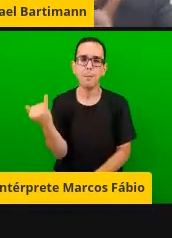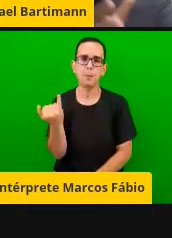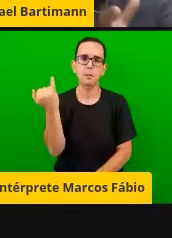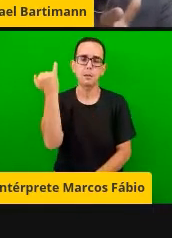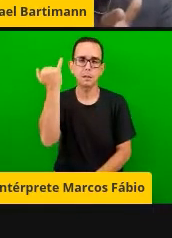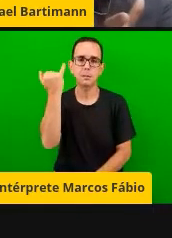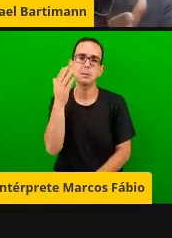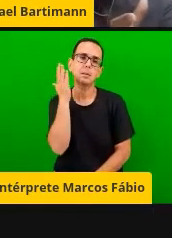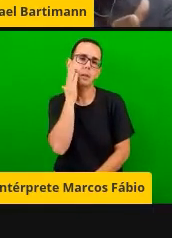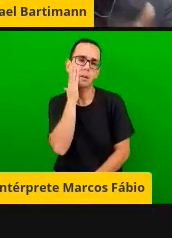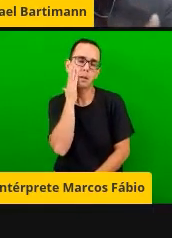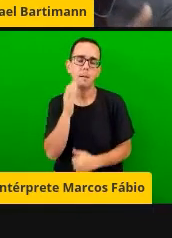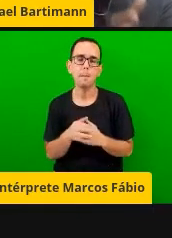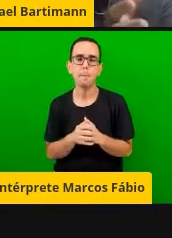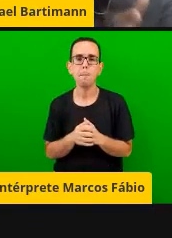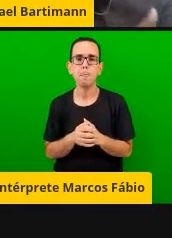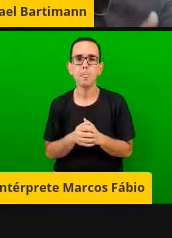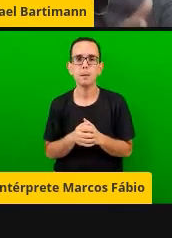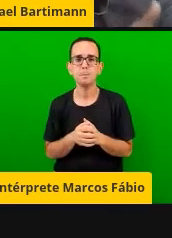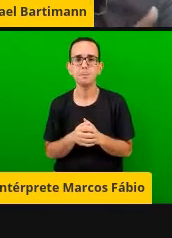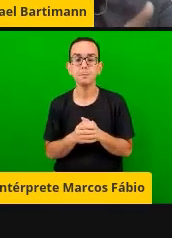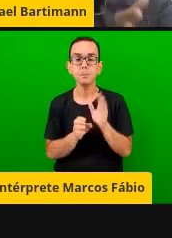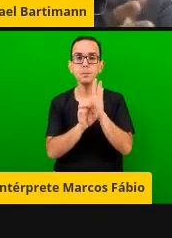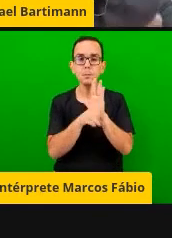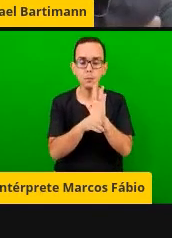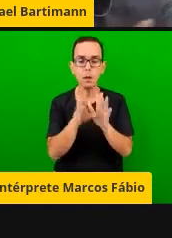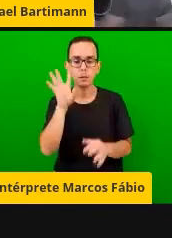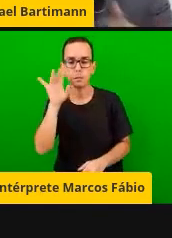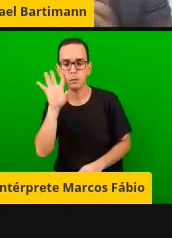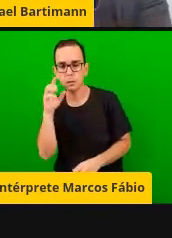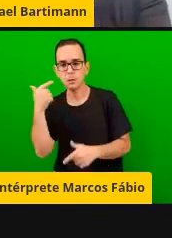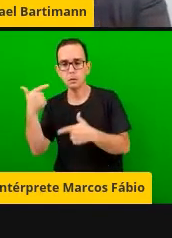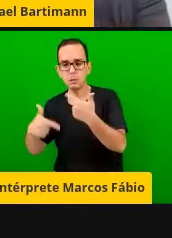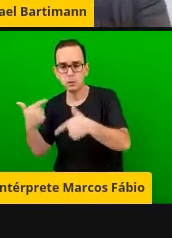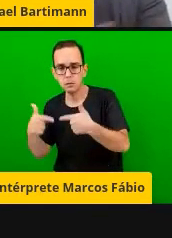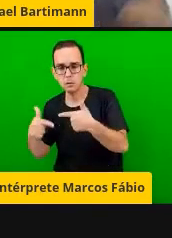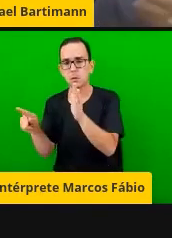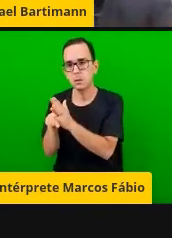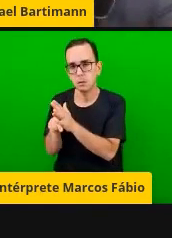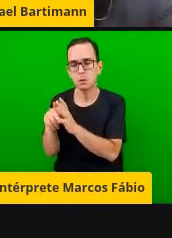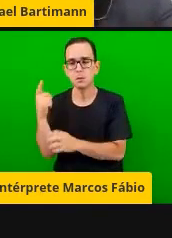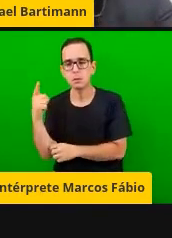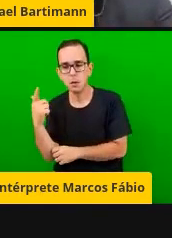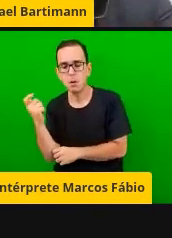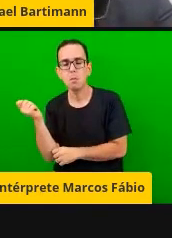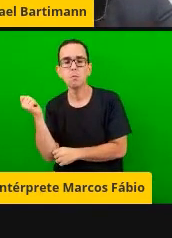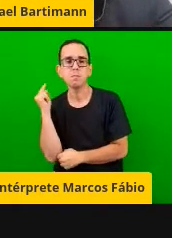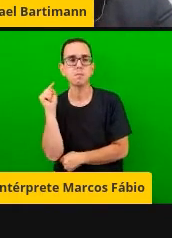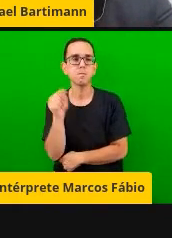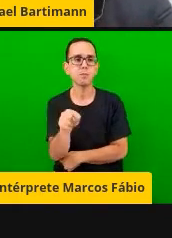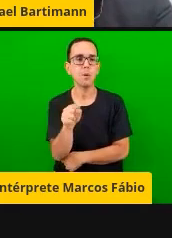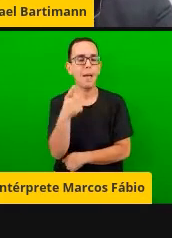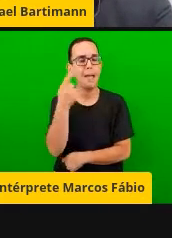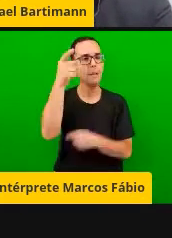considerar o conceito, as teorias da geografia política, da geopolítica e a ideia de território que